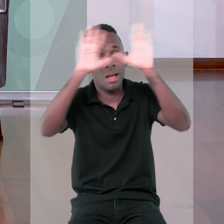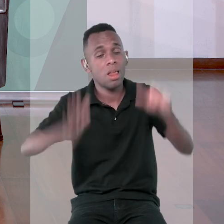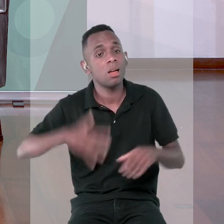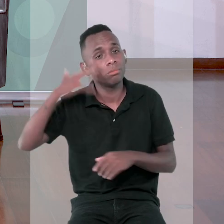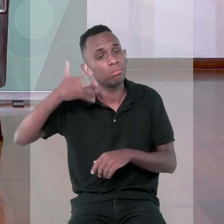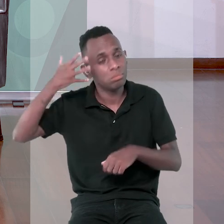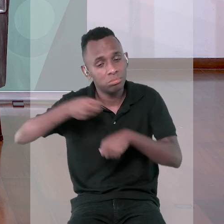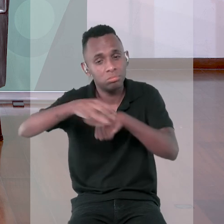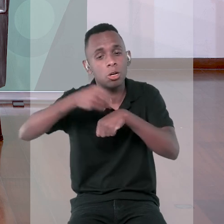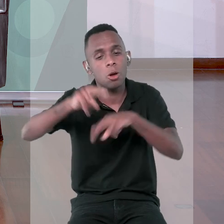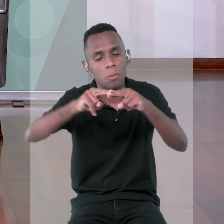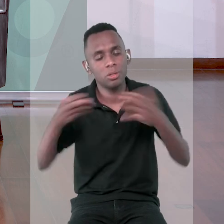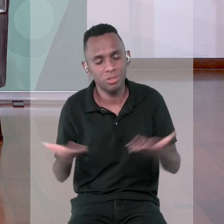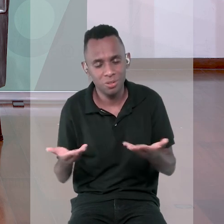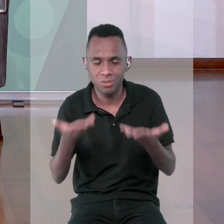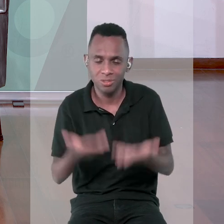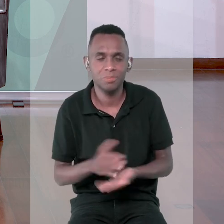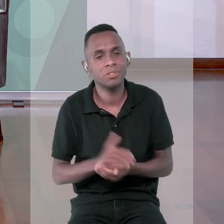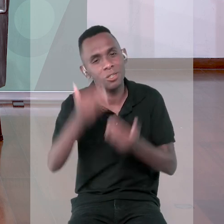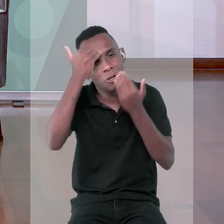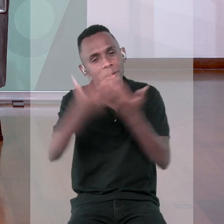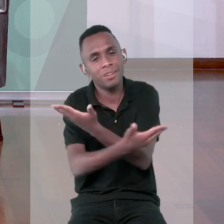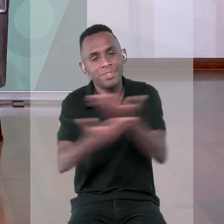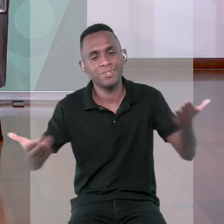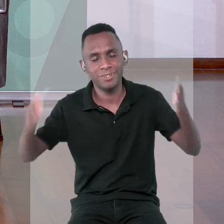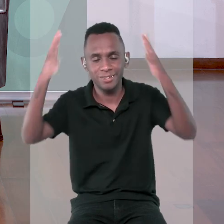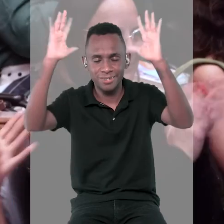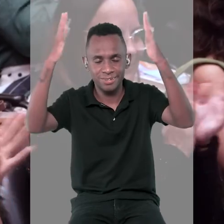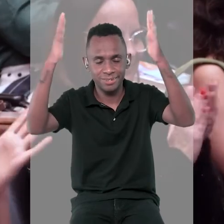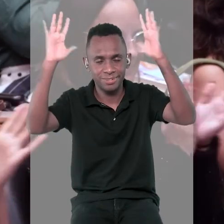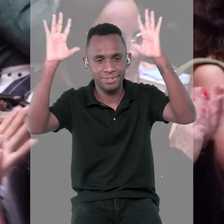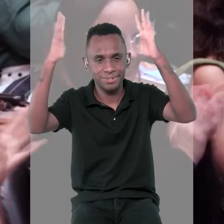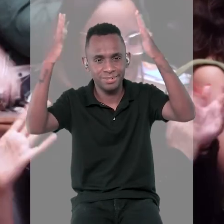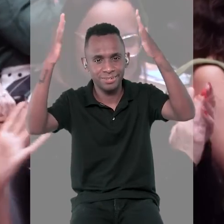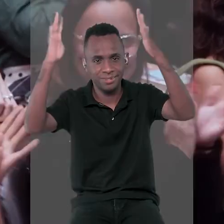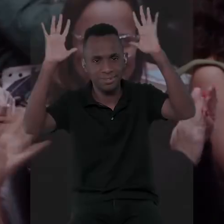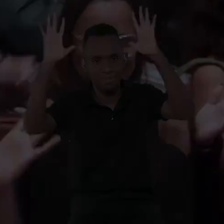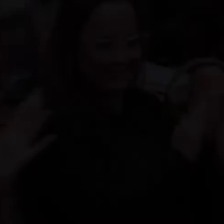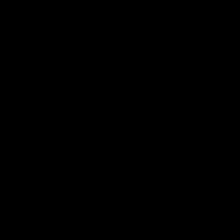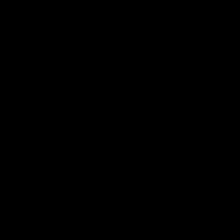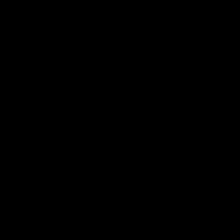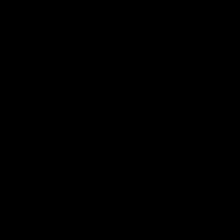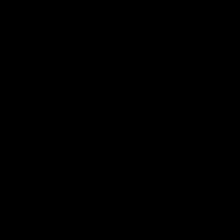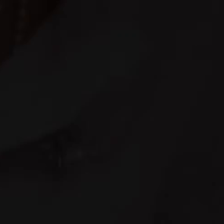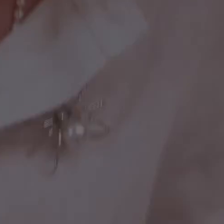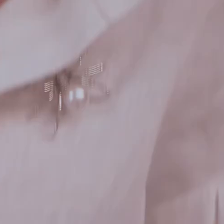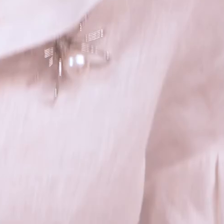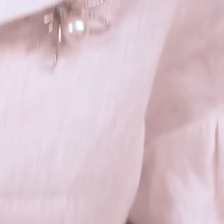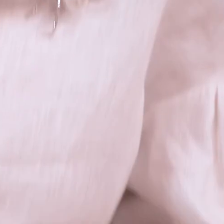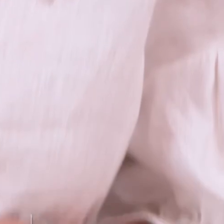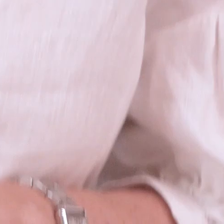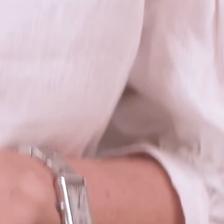essa história. É por isso que eu estou aqui. Obrigada a todos.